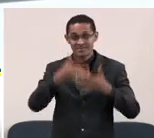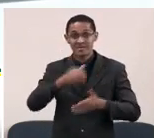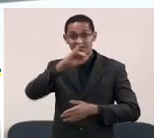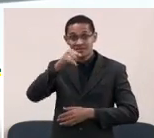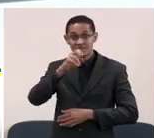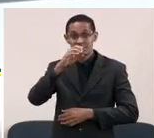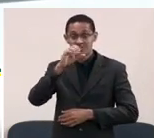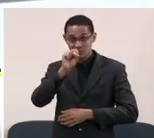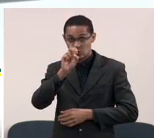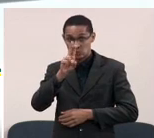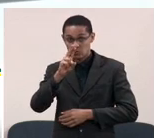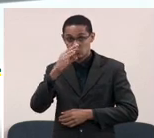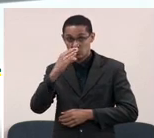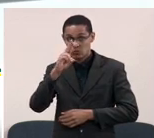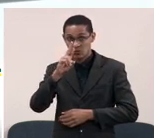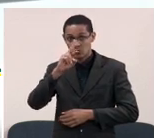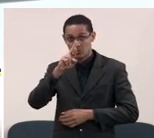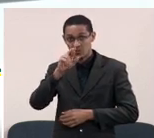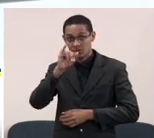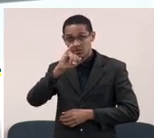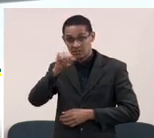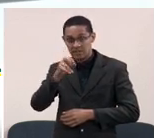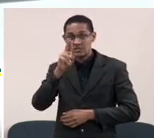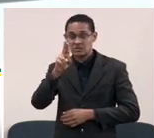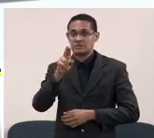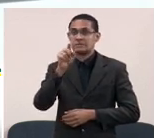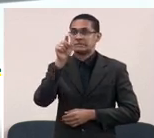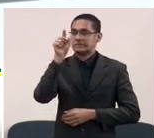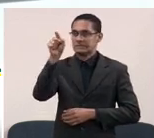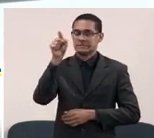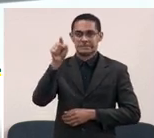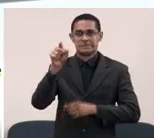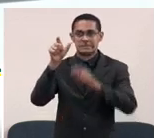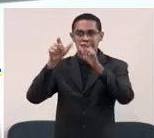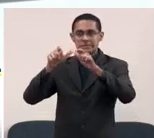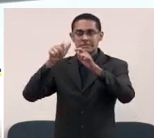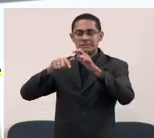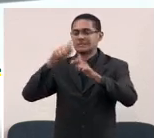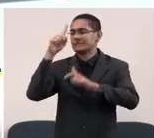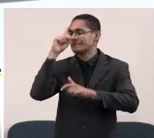Ali a dificuldade é muito grande mesmo, porque ali